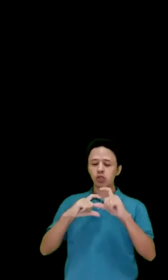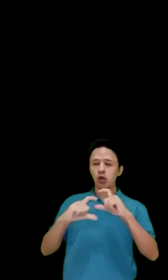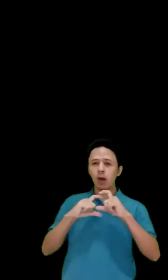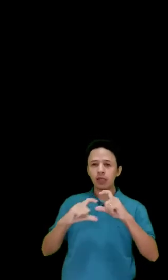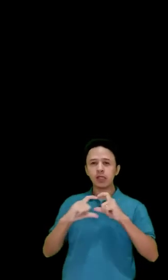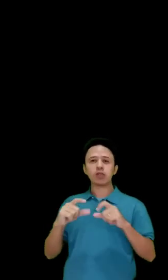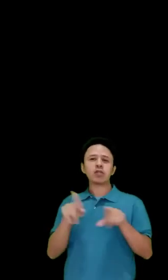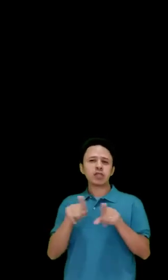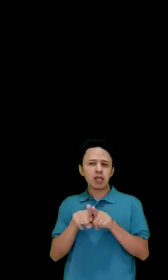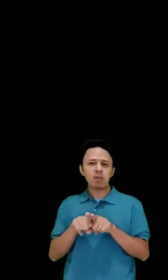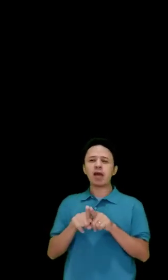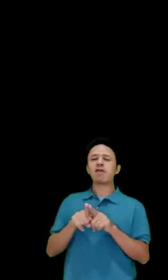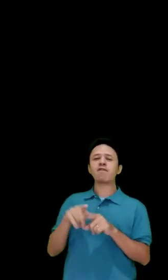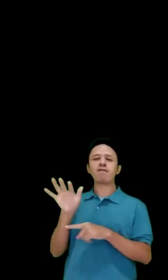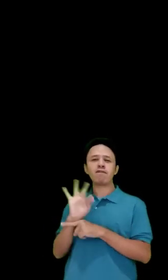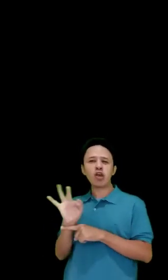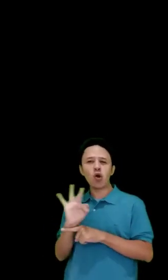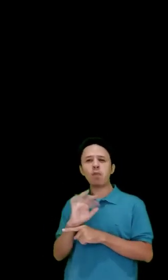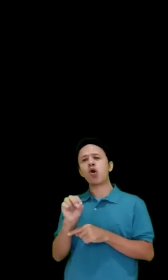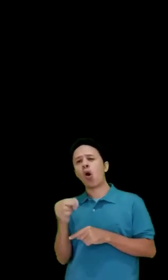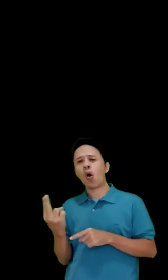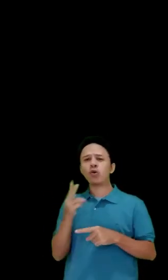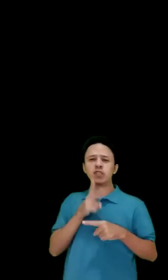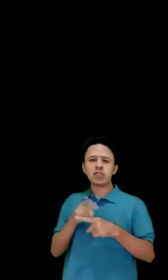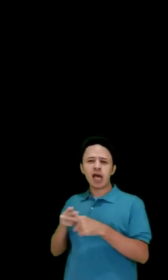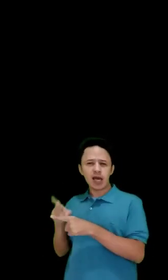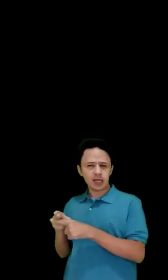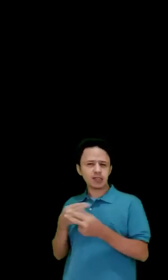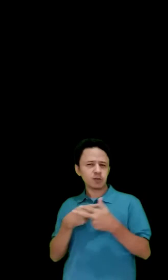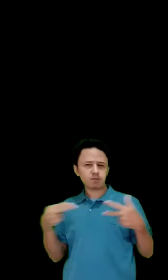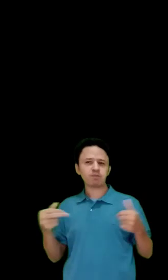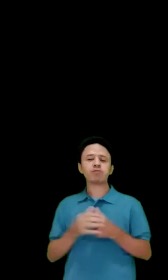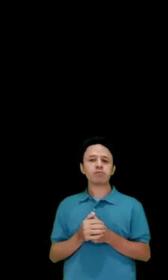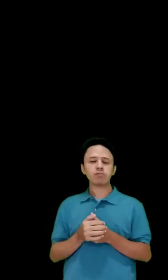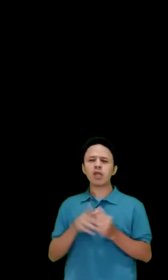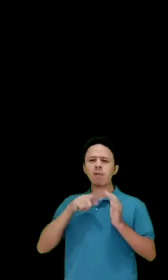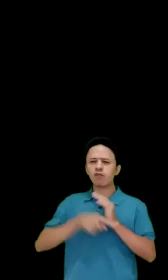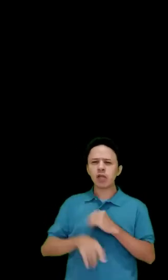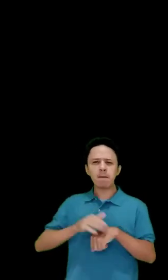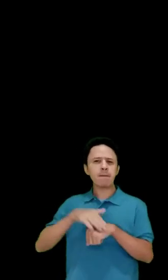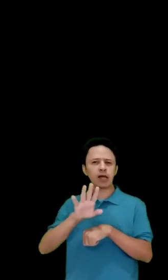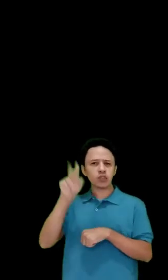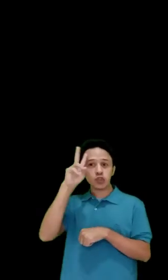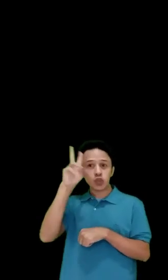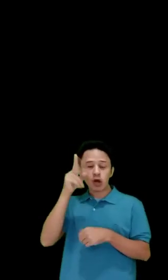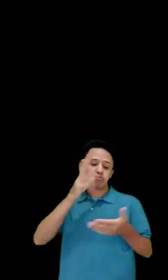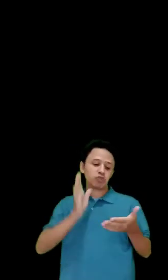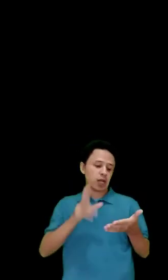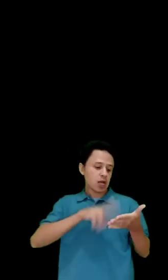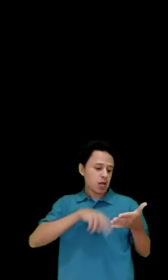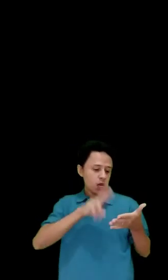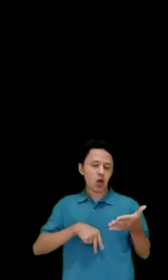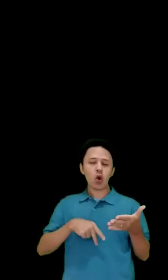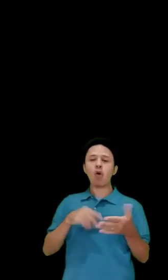história em quadrinhos, como em formatos de filmes ou séries. Uma maneira de você se aprofundar mais nas histórias que